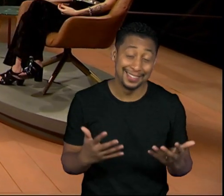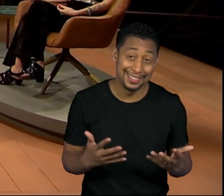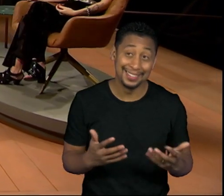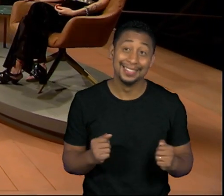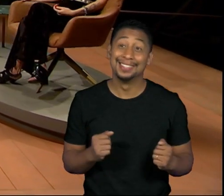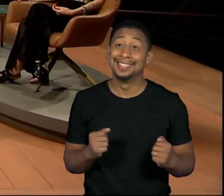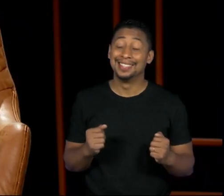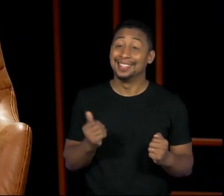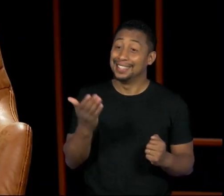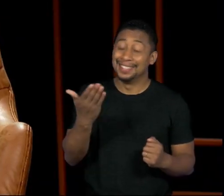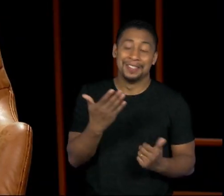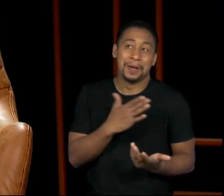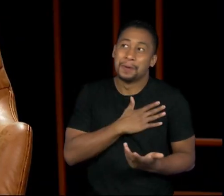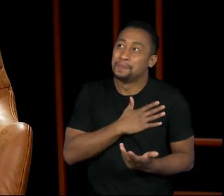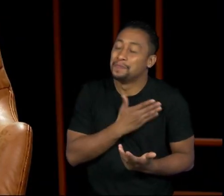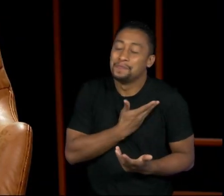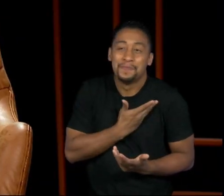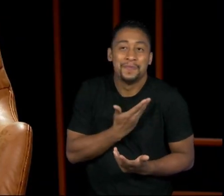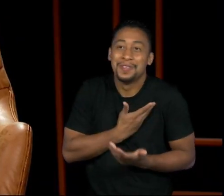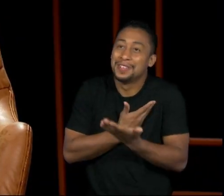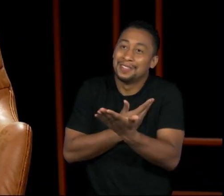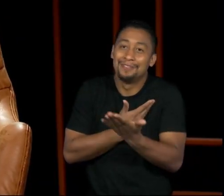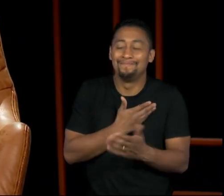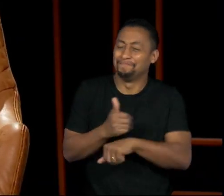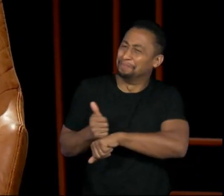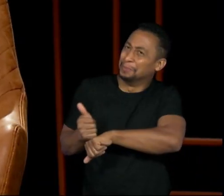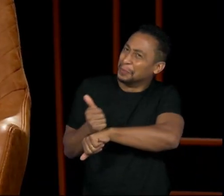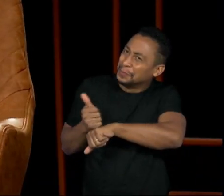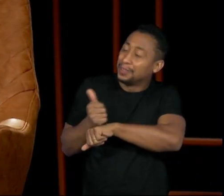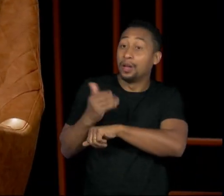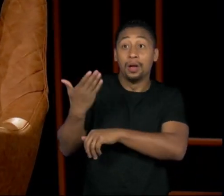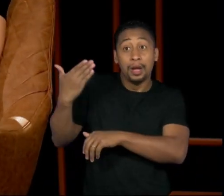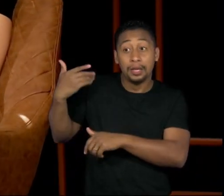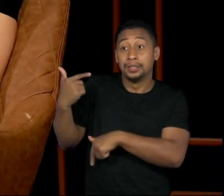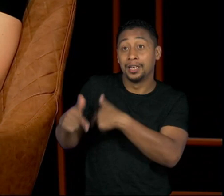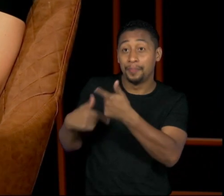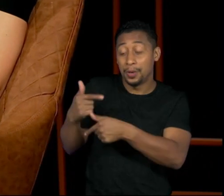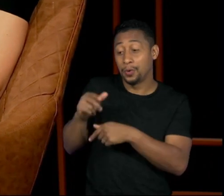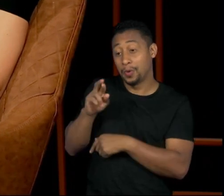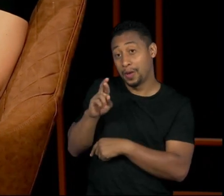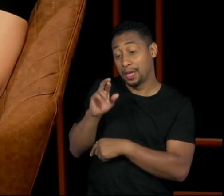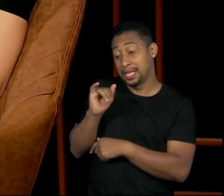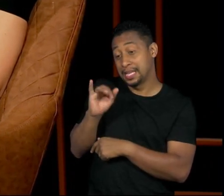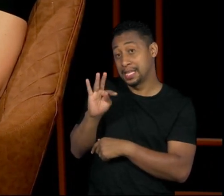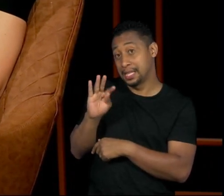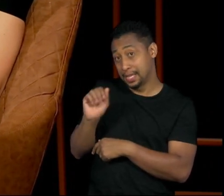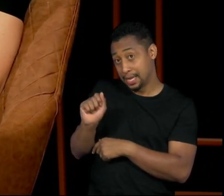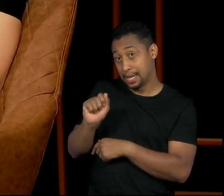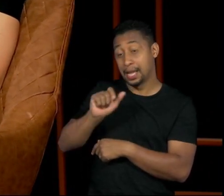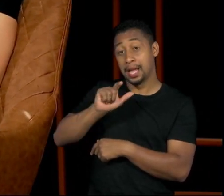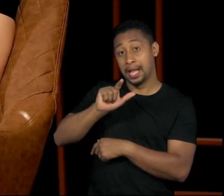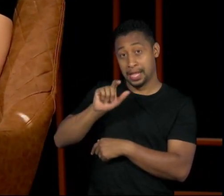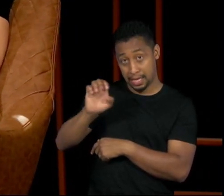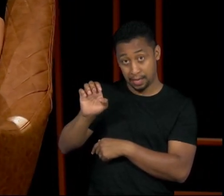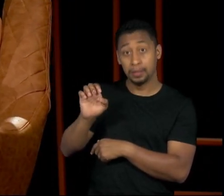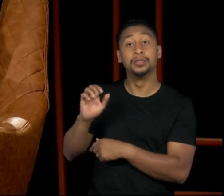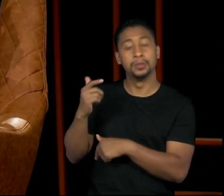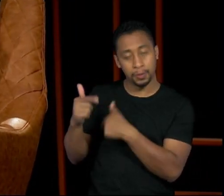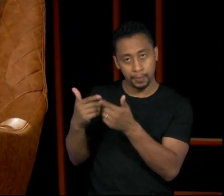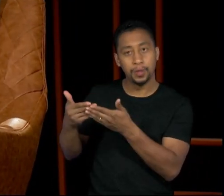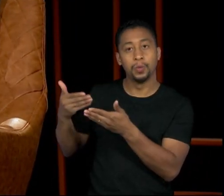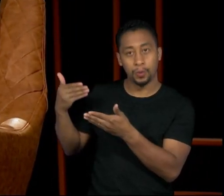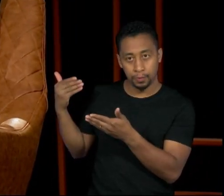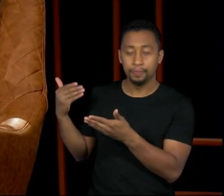Fontanete, querido, grande produtor, trabalhou com a Rita Lee no Bossa and Roll e foi um cara que me